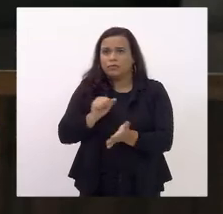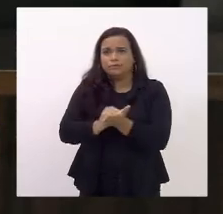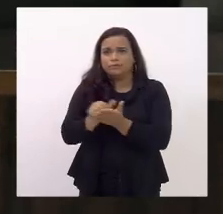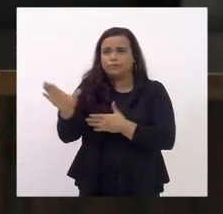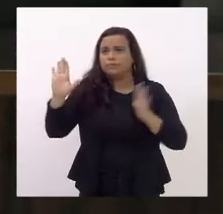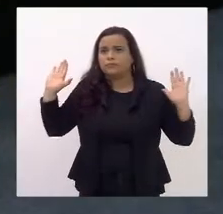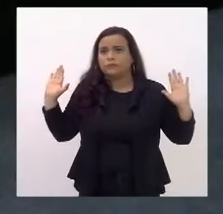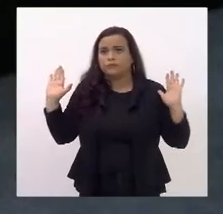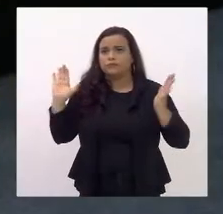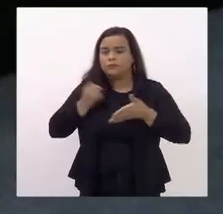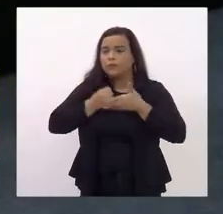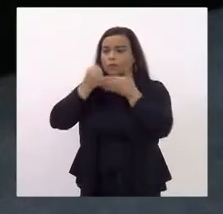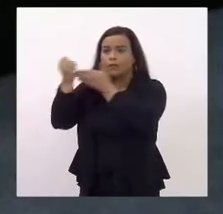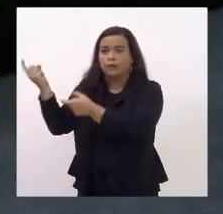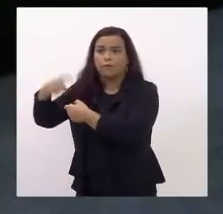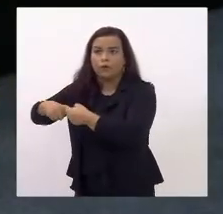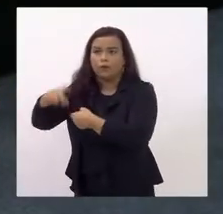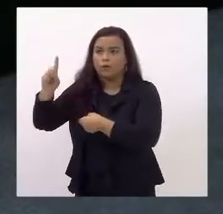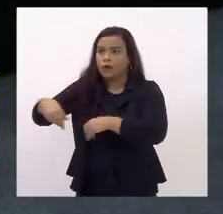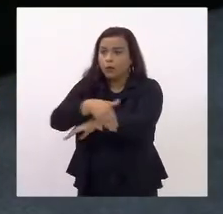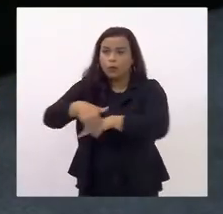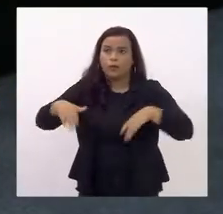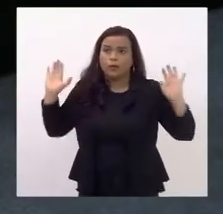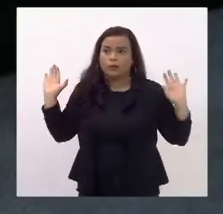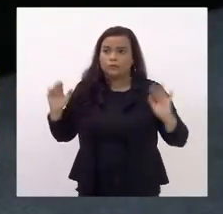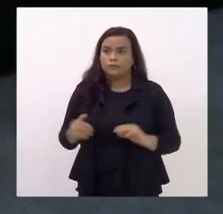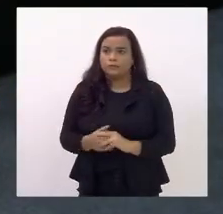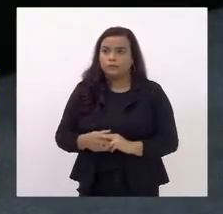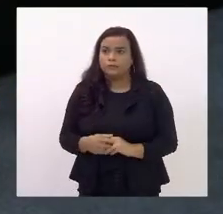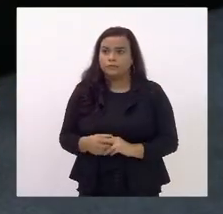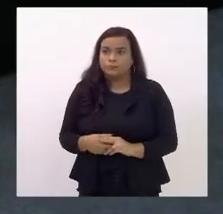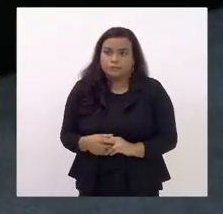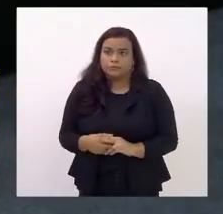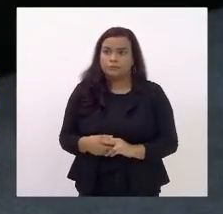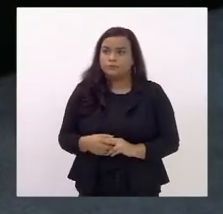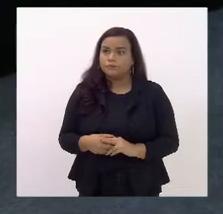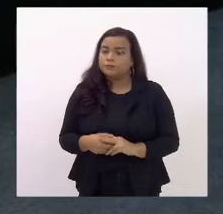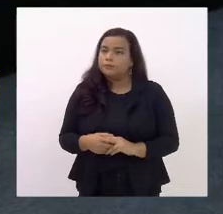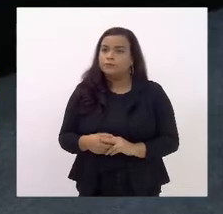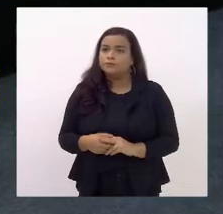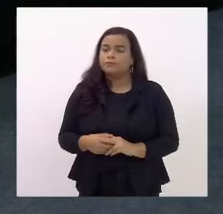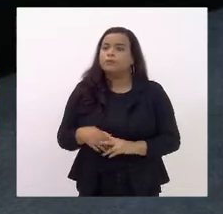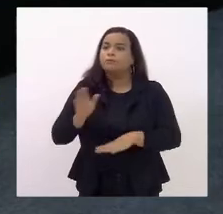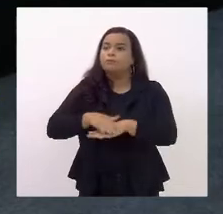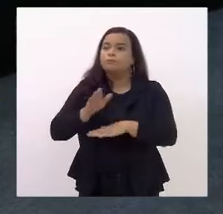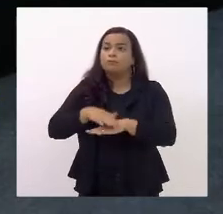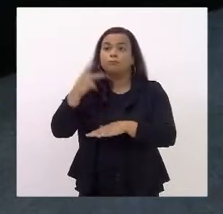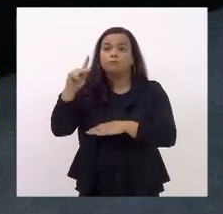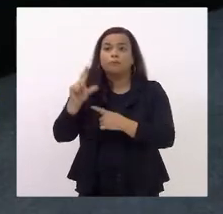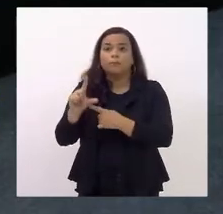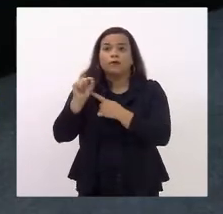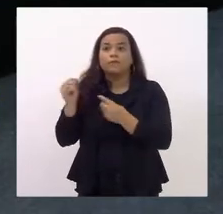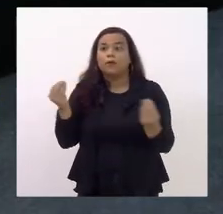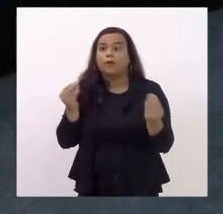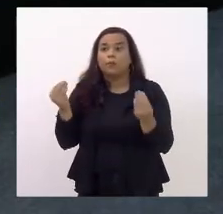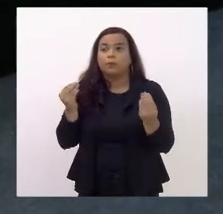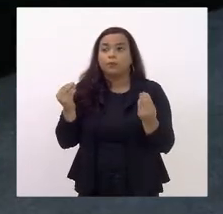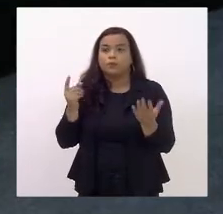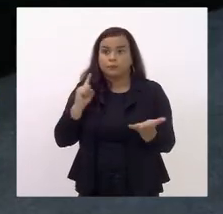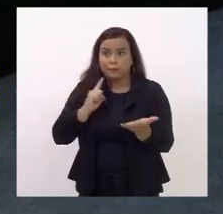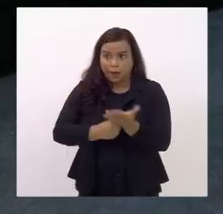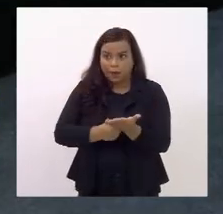Não tem que conversar nada, é rua. Mas, senhor presidente, como o senhor prefere, o senhor